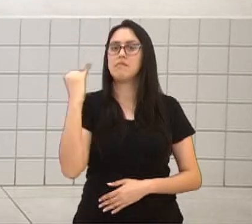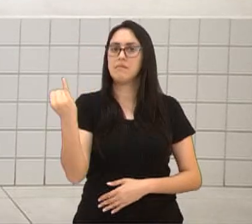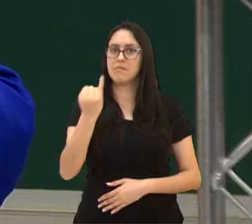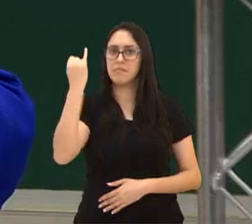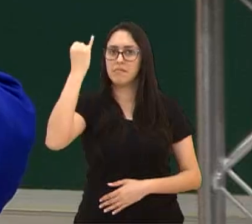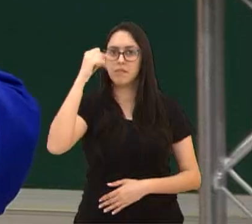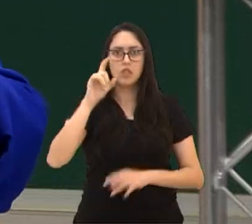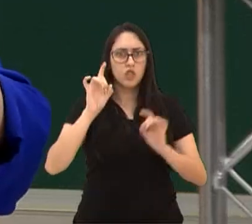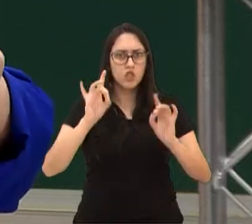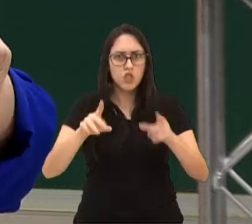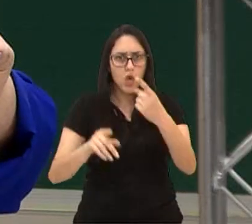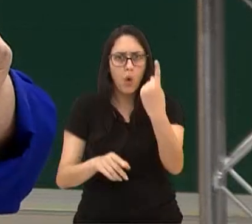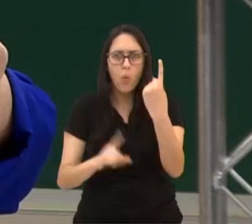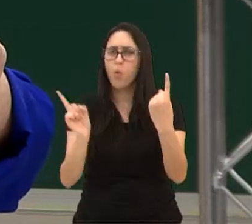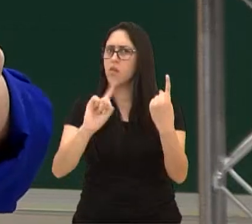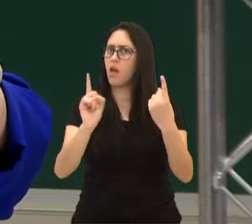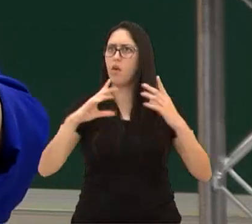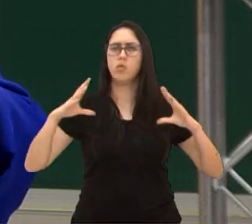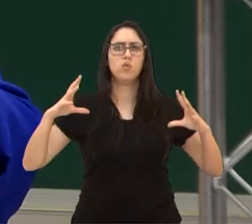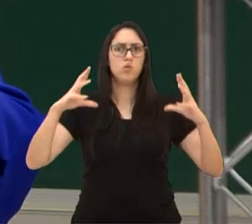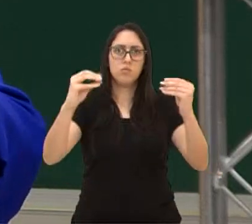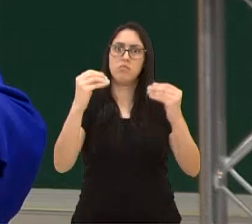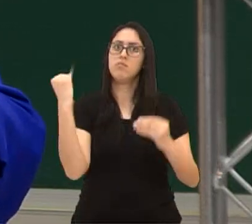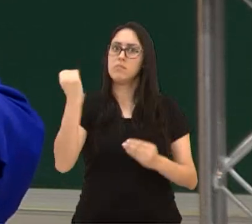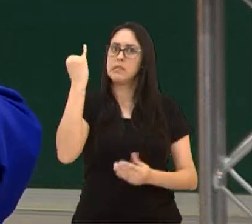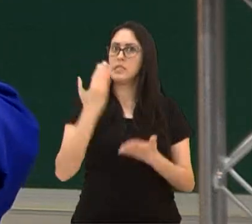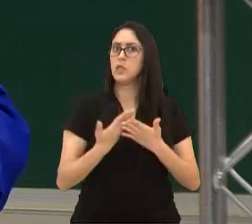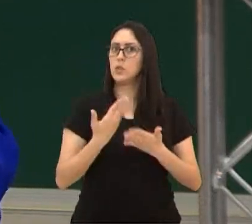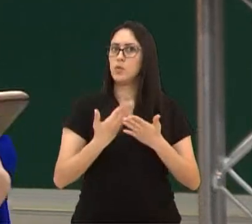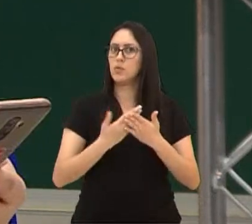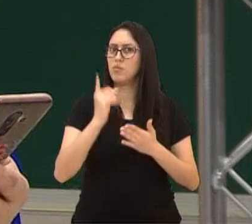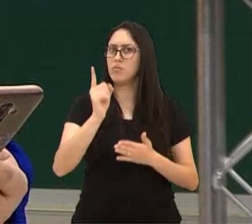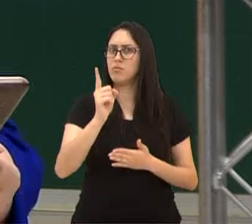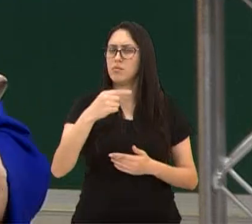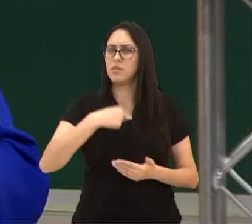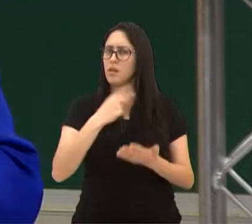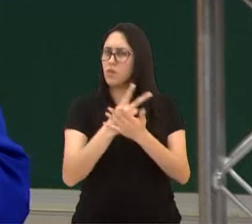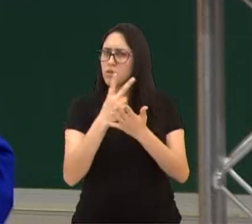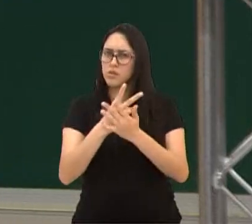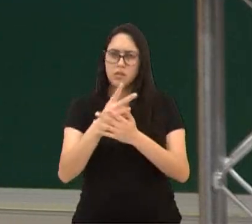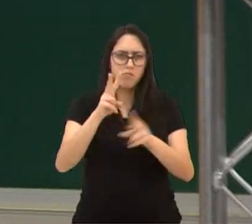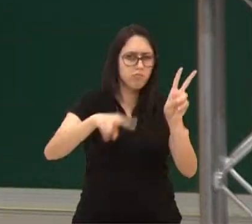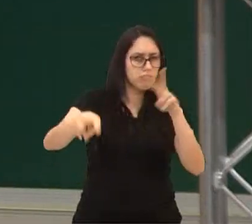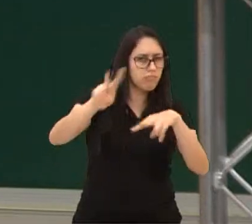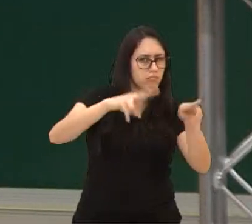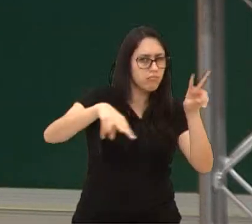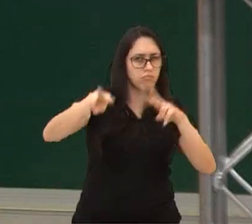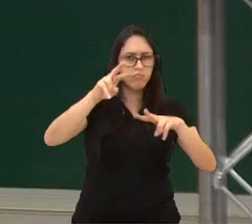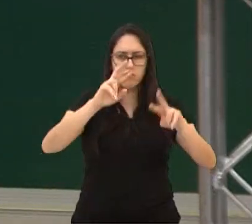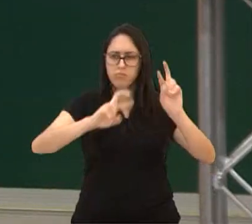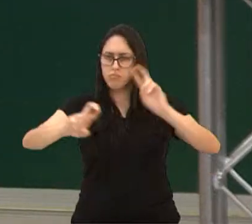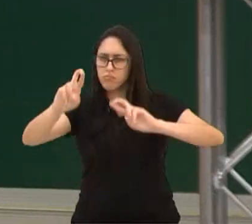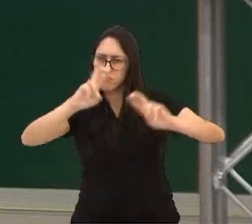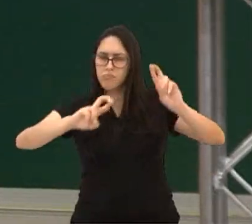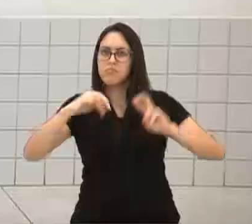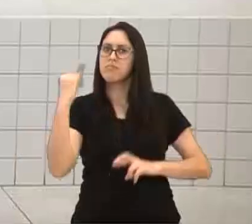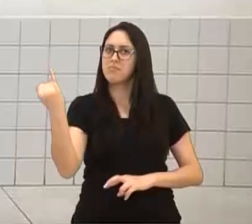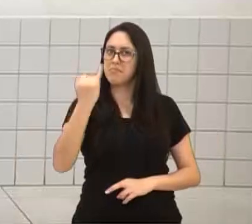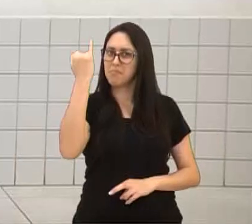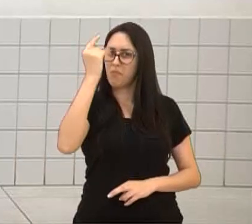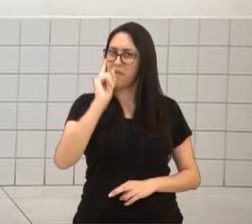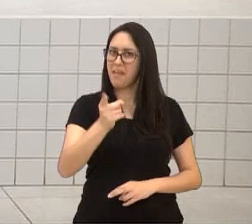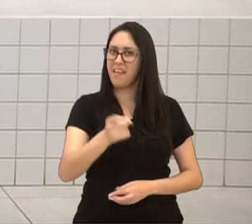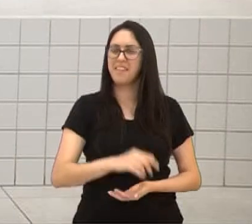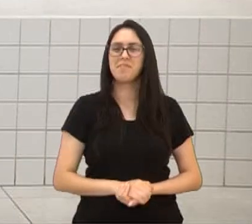não é só para o Lucas, hein? É para todo mundo. Quero ver todo mundo estudando, hein? Eu estou sempre aqui acompanhando as aulas da professora Marília, hein? Estou de olho em vocês.